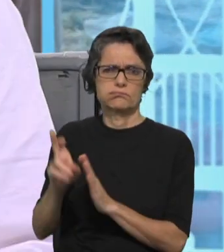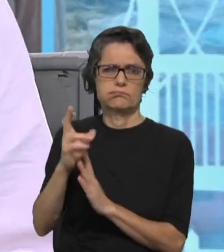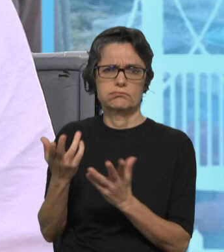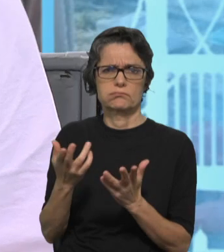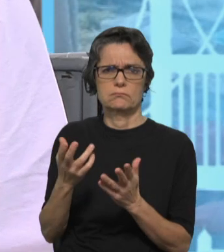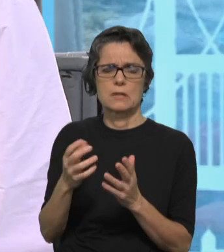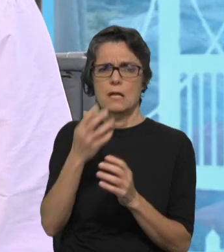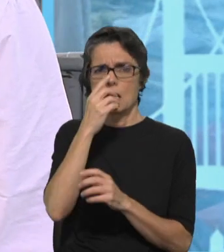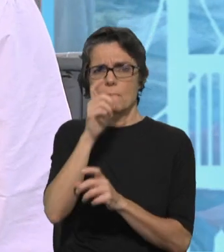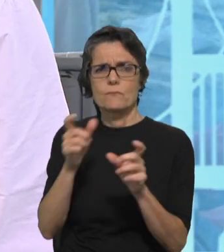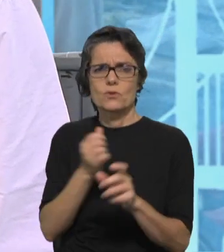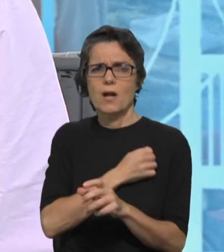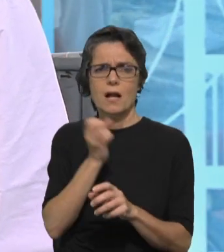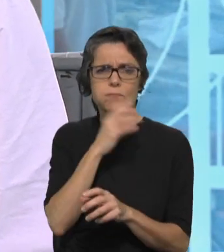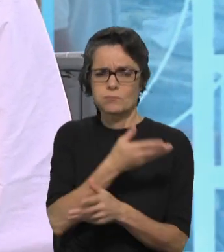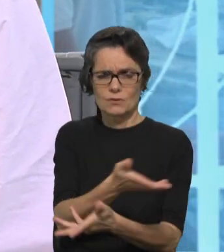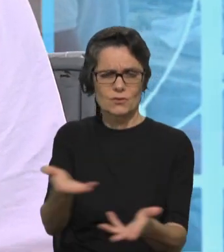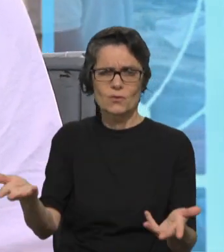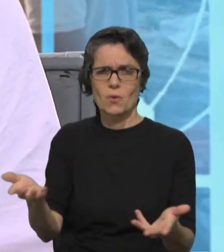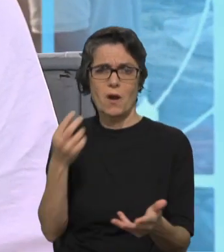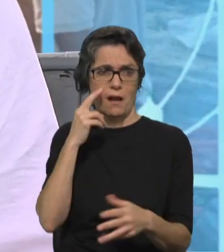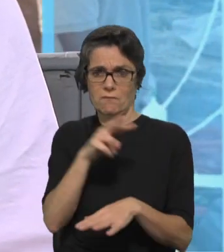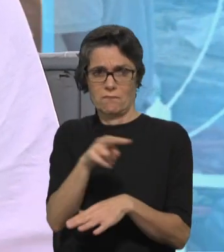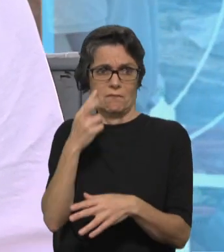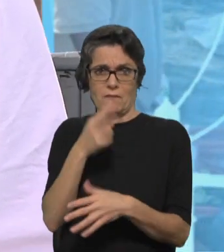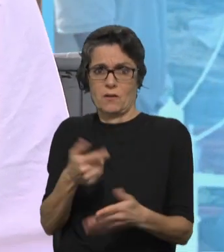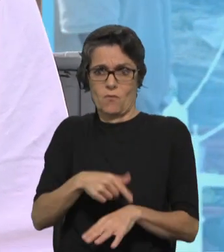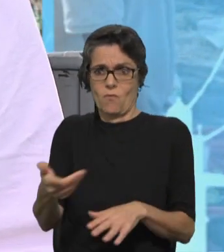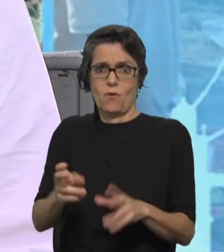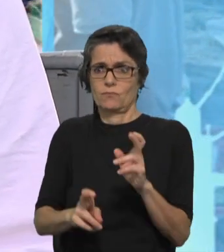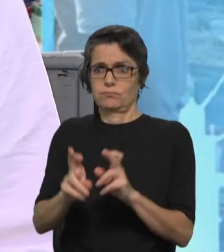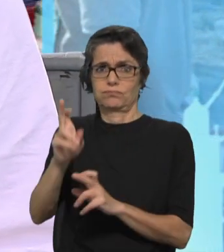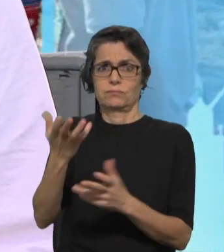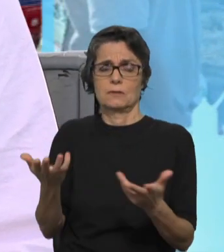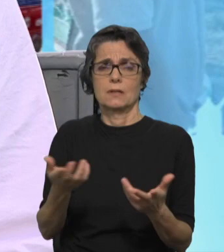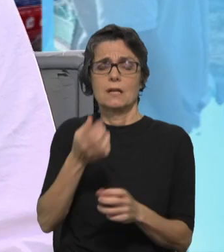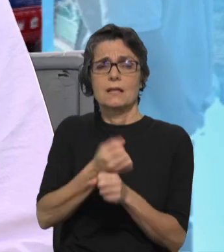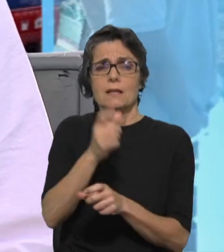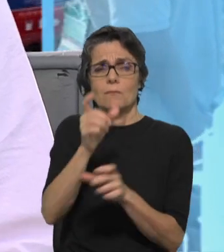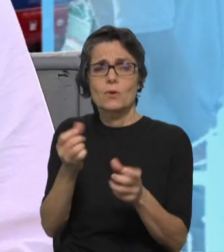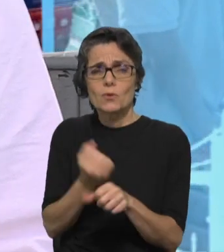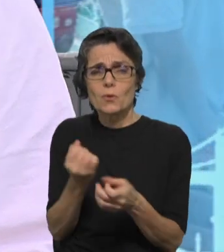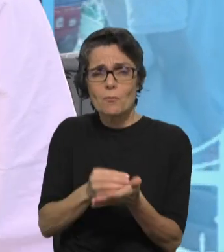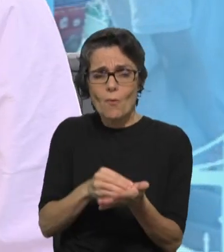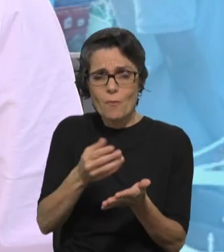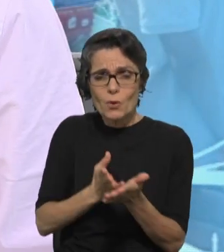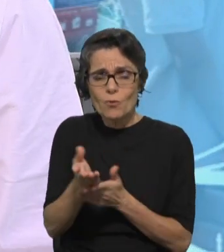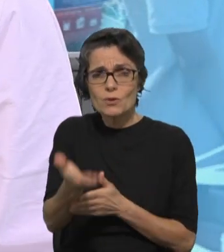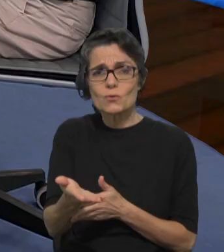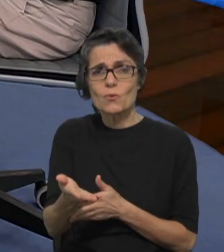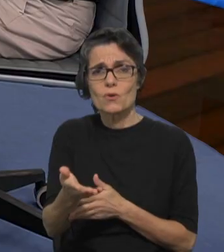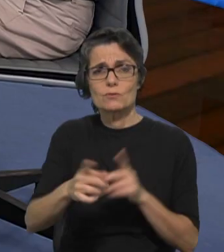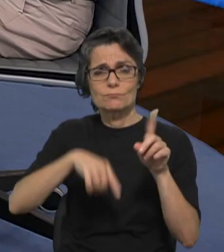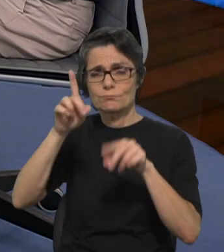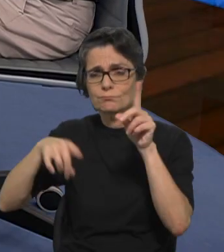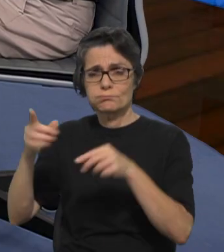ruas, que se tem verificado esse aumento. O número de trabalhadores pobres que existe ainda hoje... As assimetrias, não é?